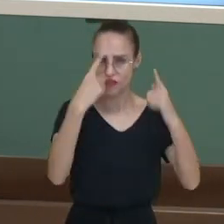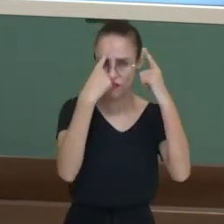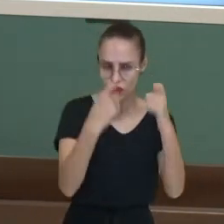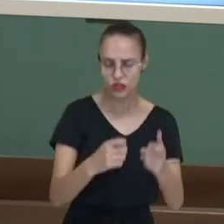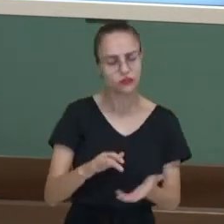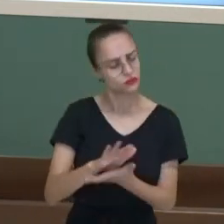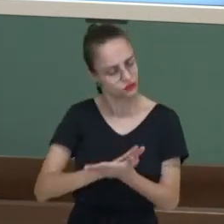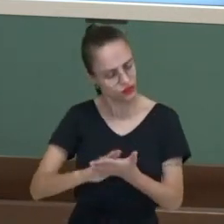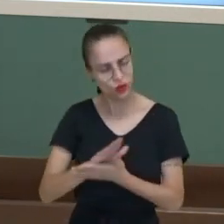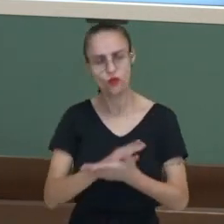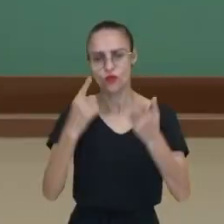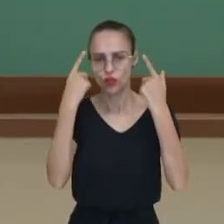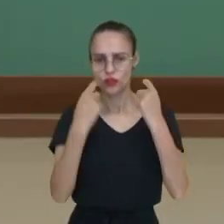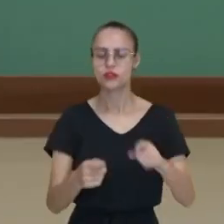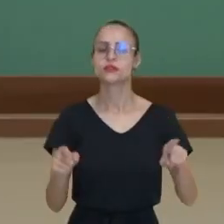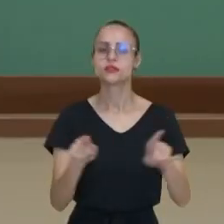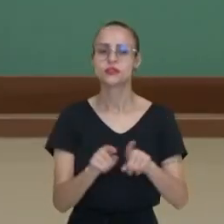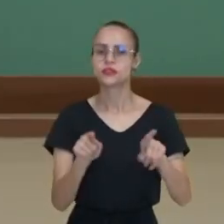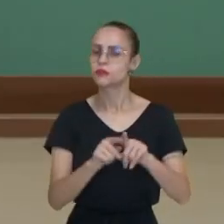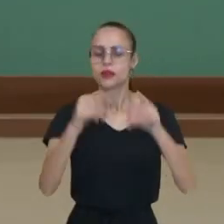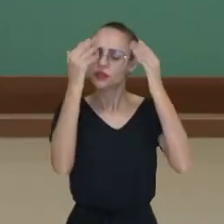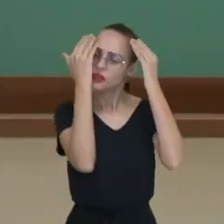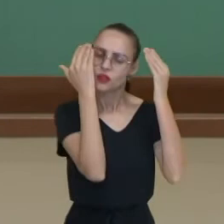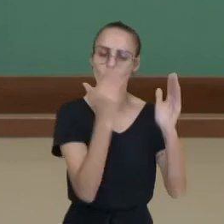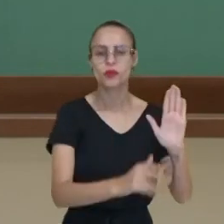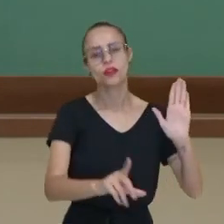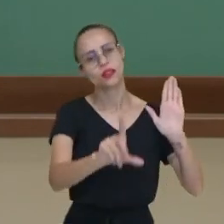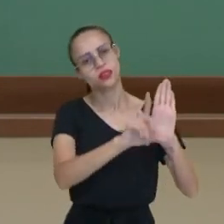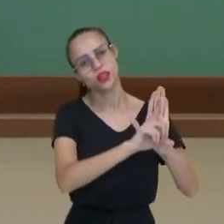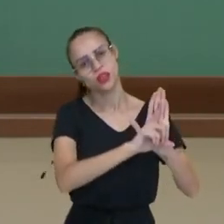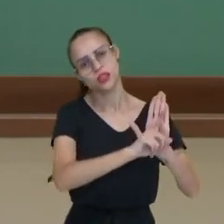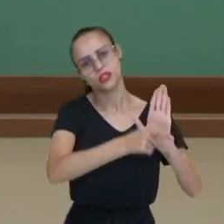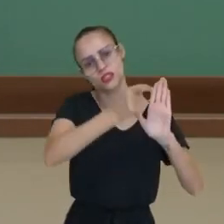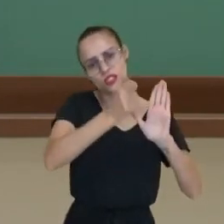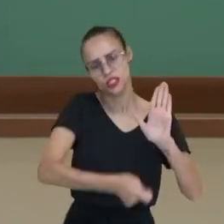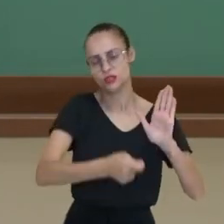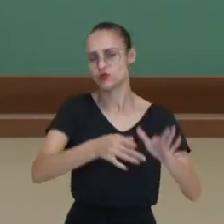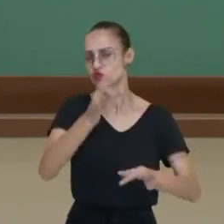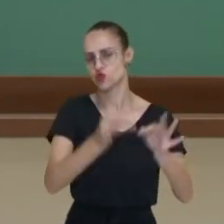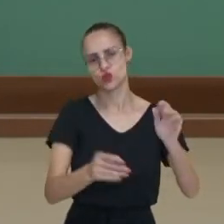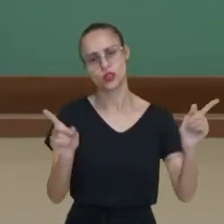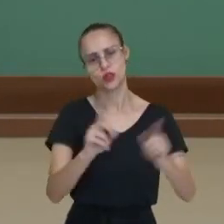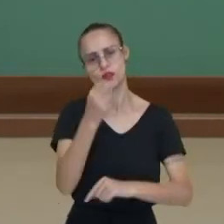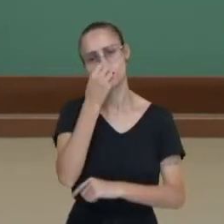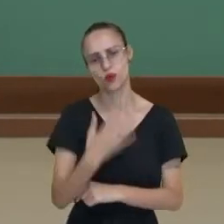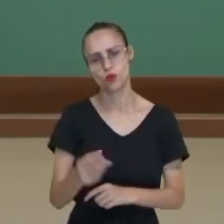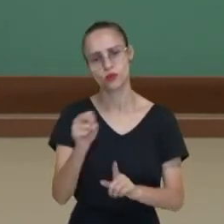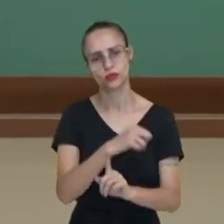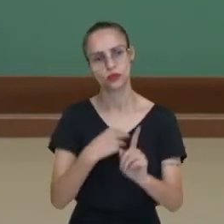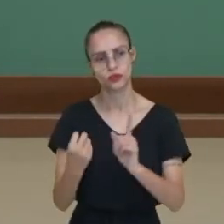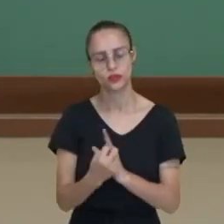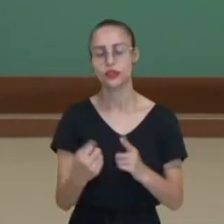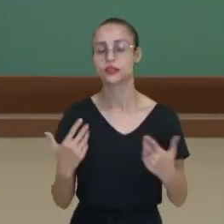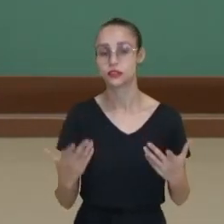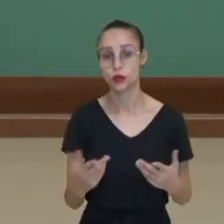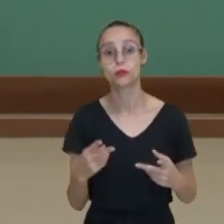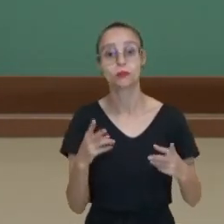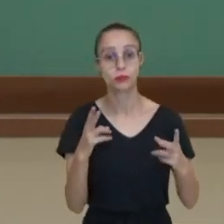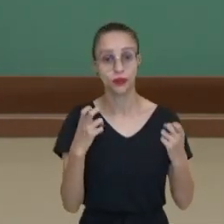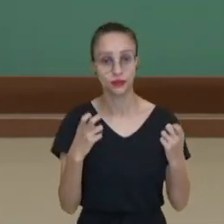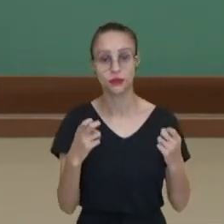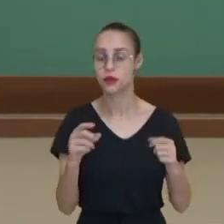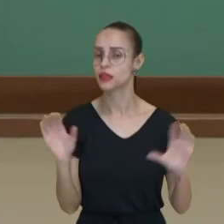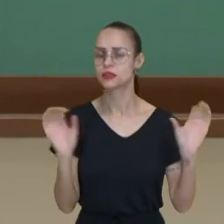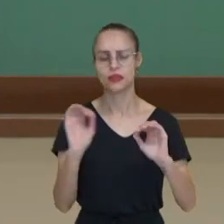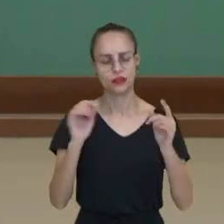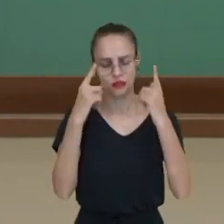usar a violência e desobedecer a leis consideradas injustas, que não seriam boas para a sociedade. Então repara, sem